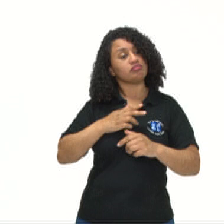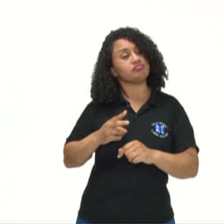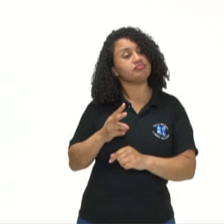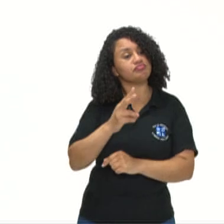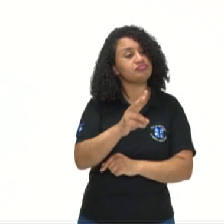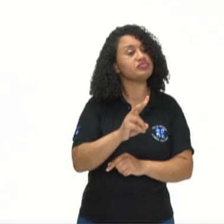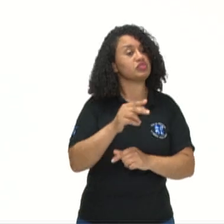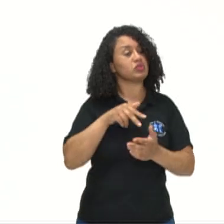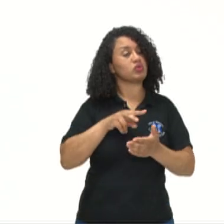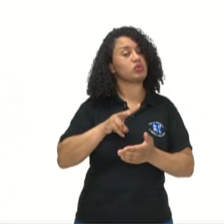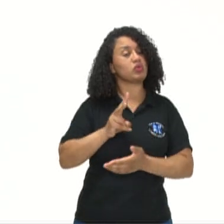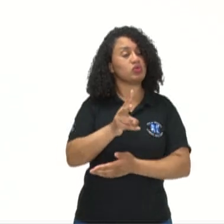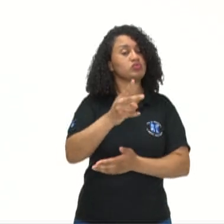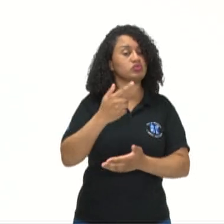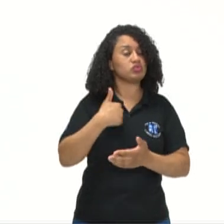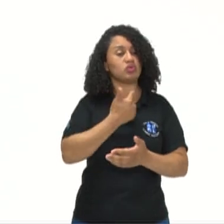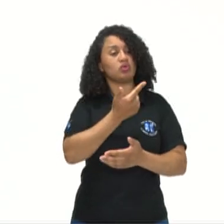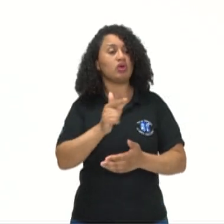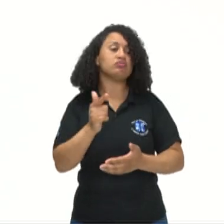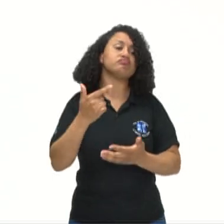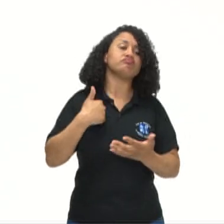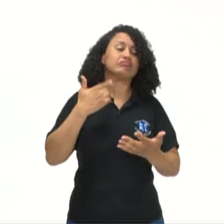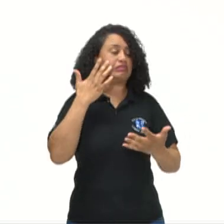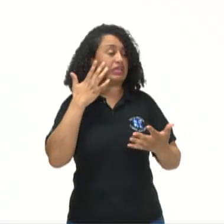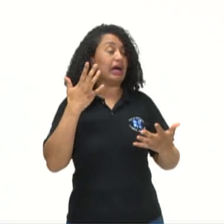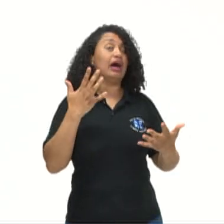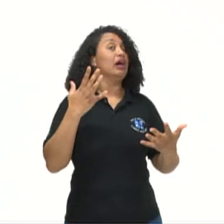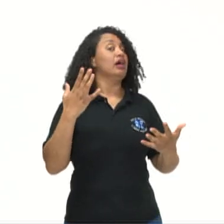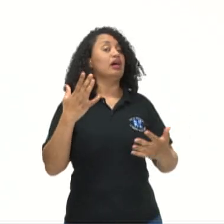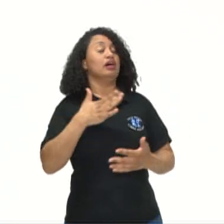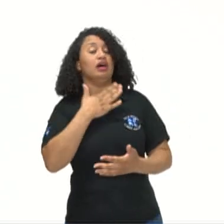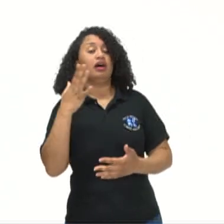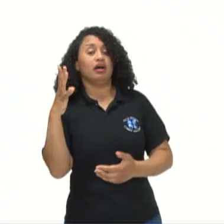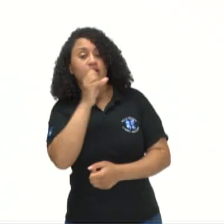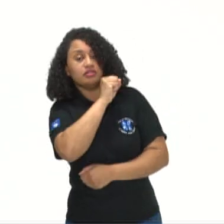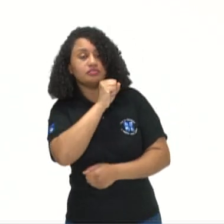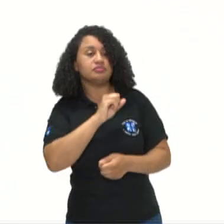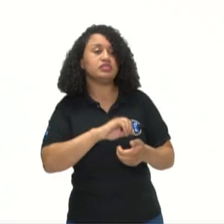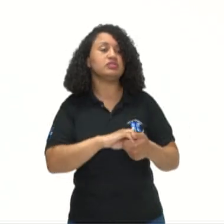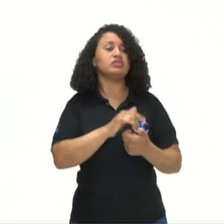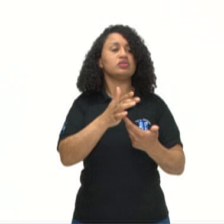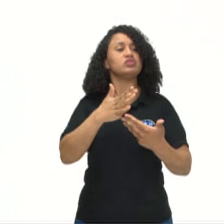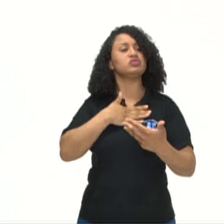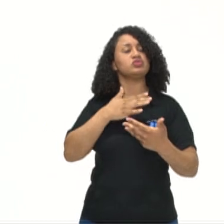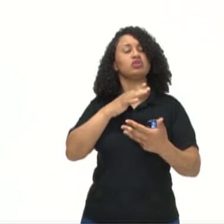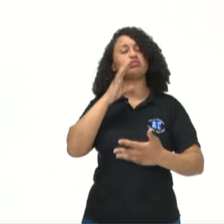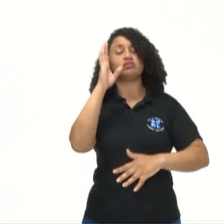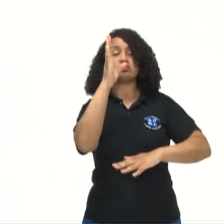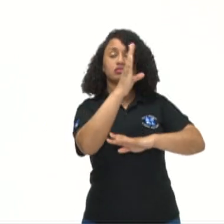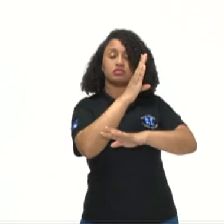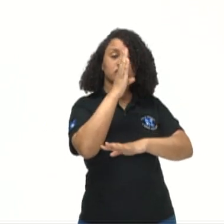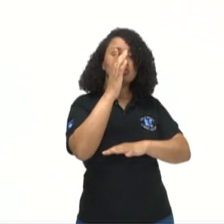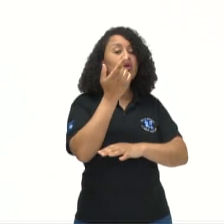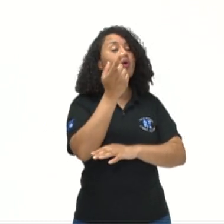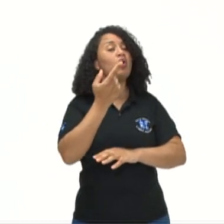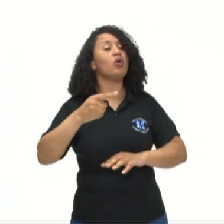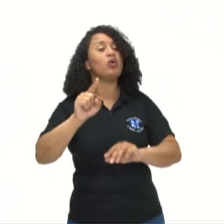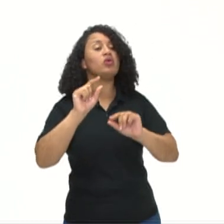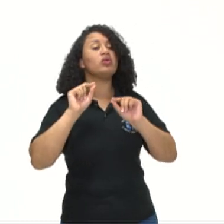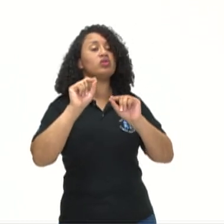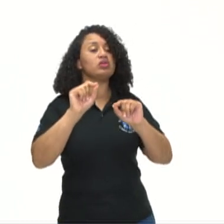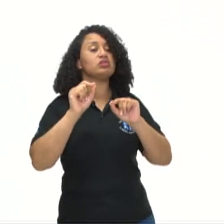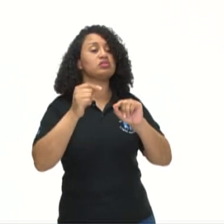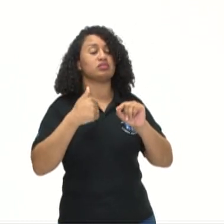permanente, outra parte se sabe de repente. Uma parte de mim é só vertigem e outra